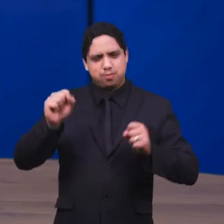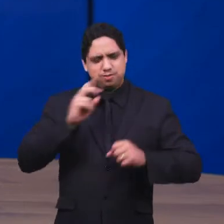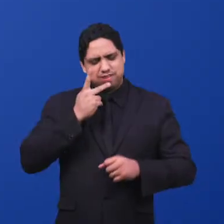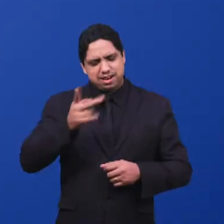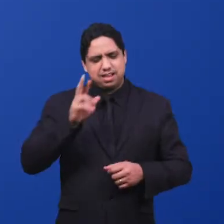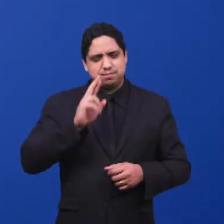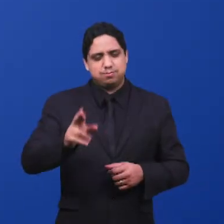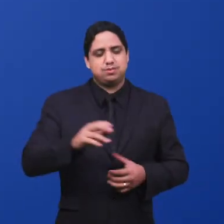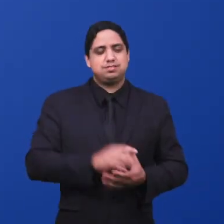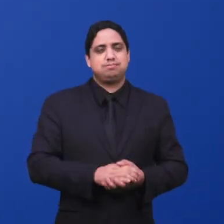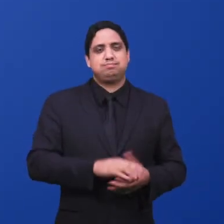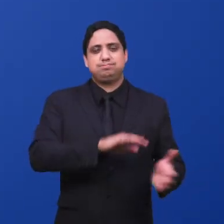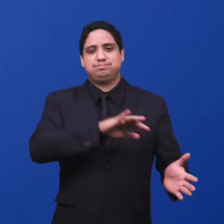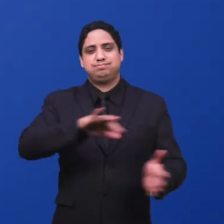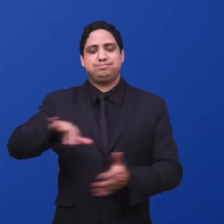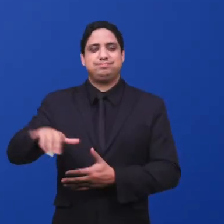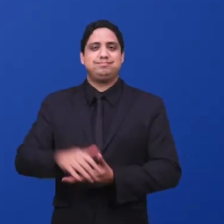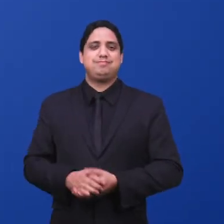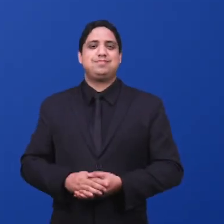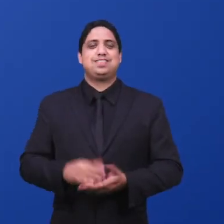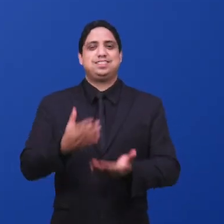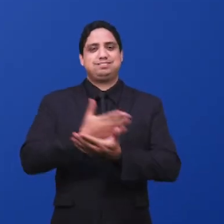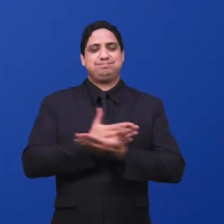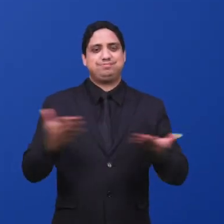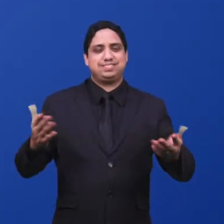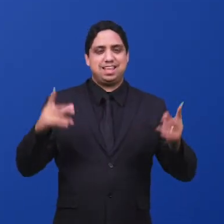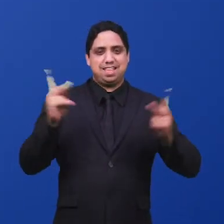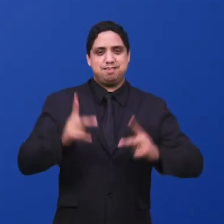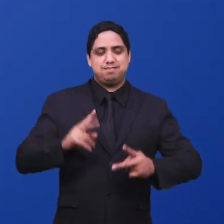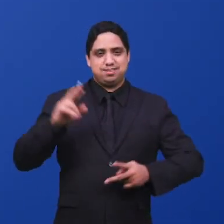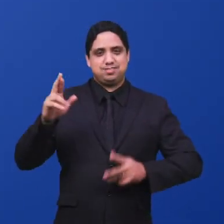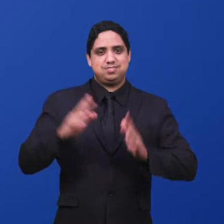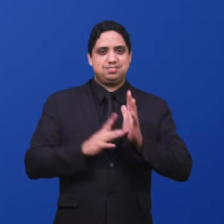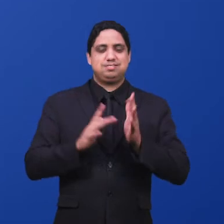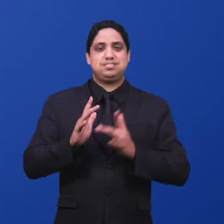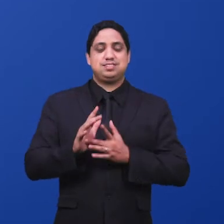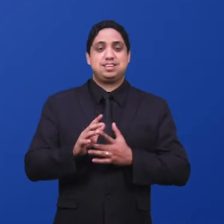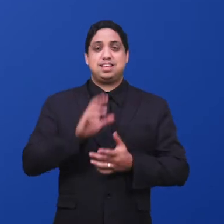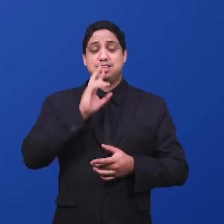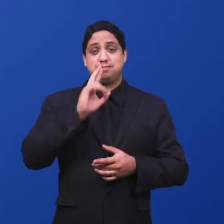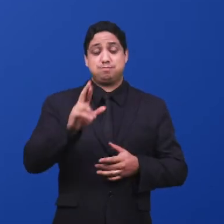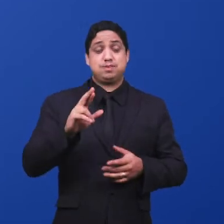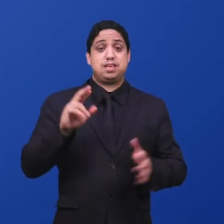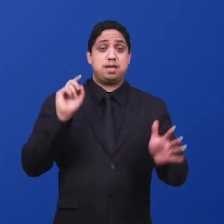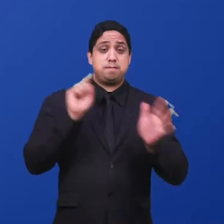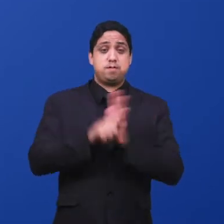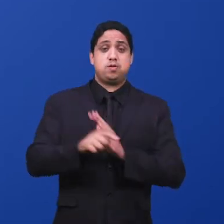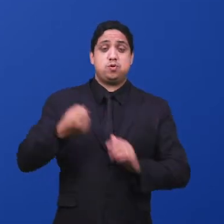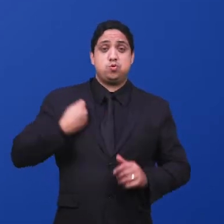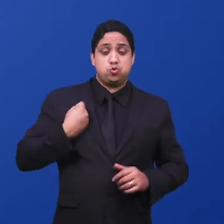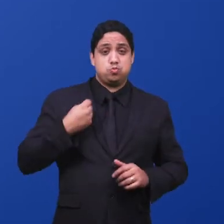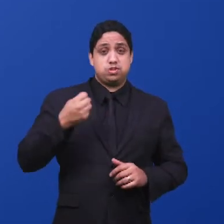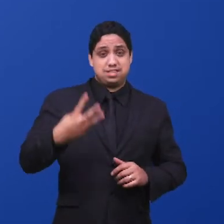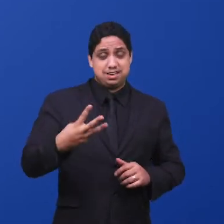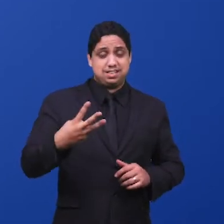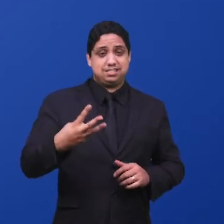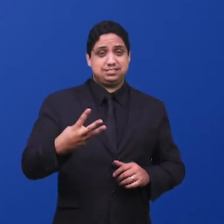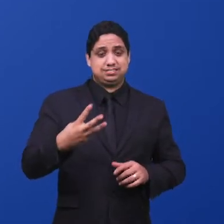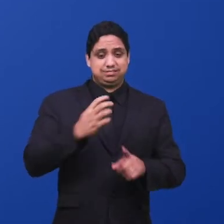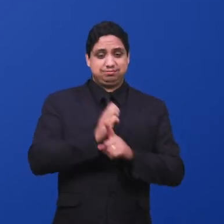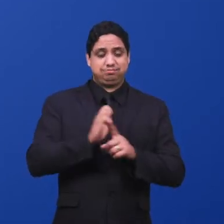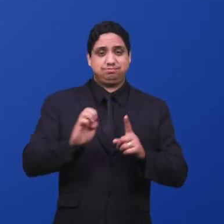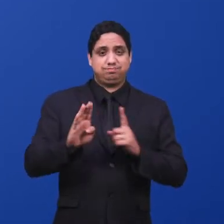resposta. Irmãos, a paz do Senhor Jesus. Respondendo à pergunta número 3 da Escola